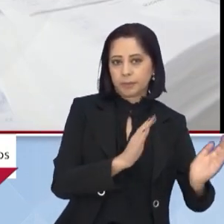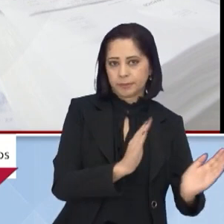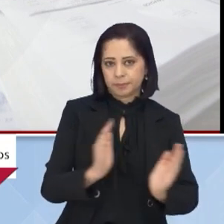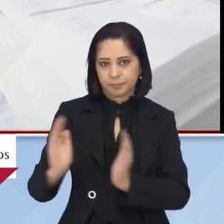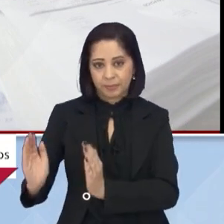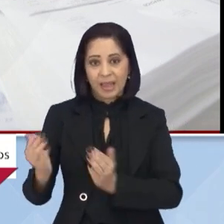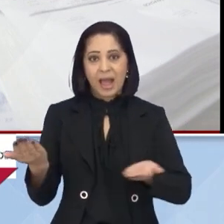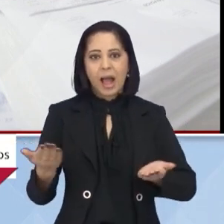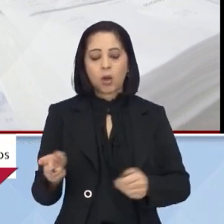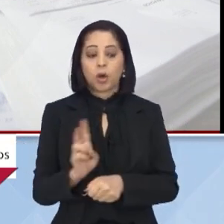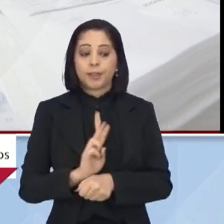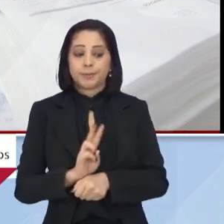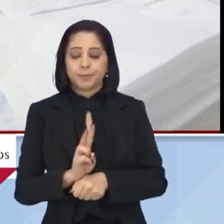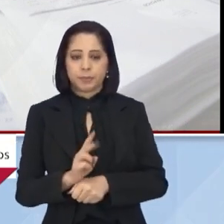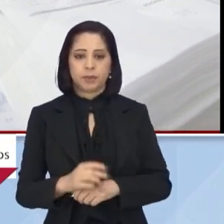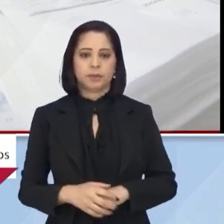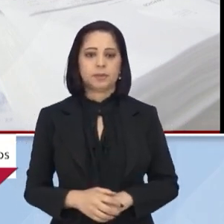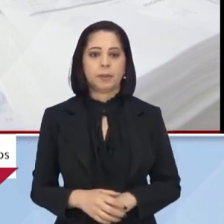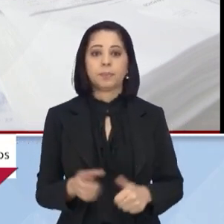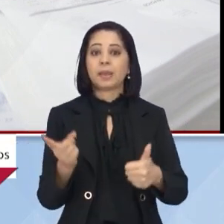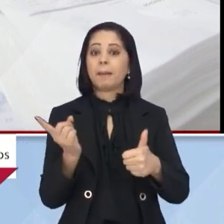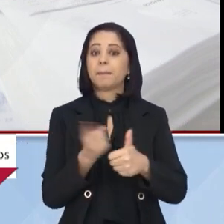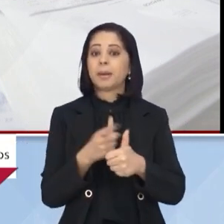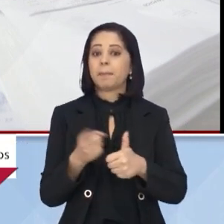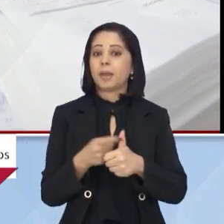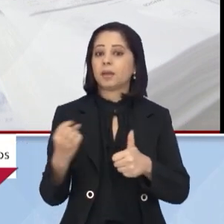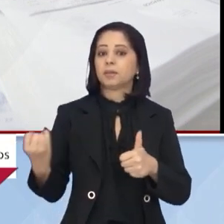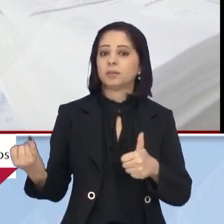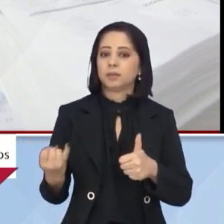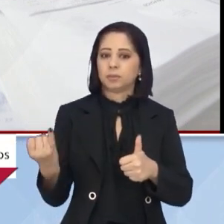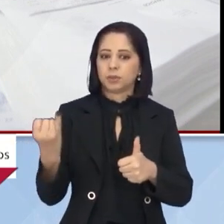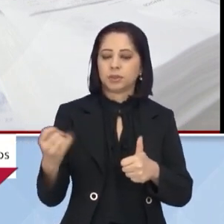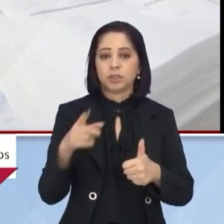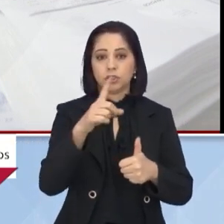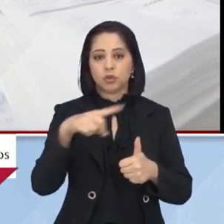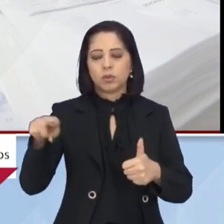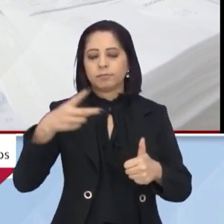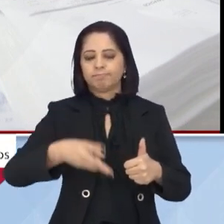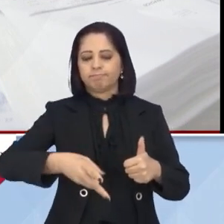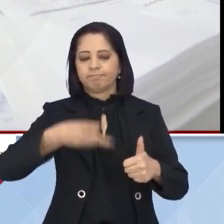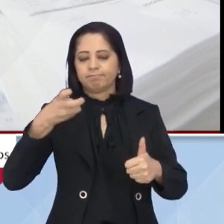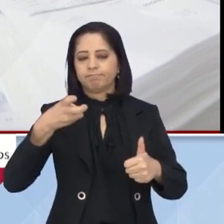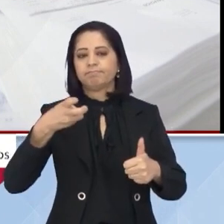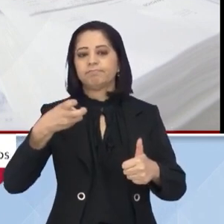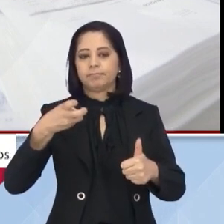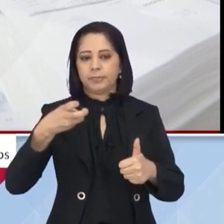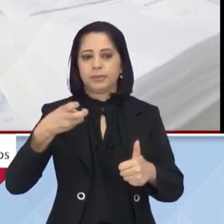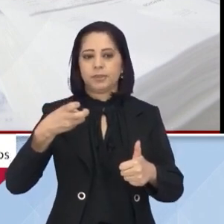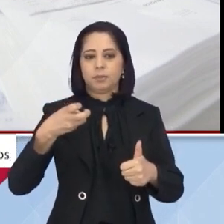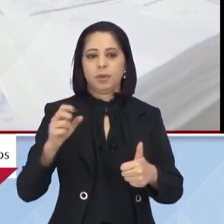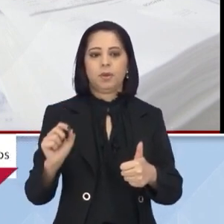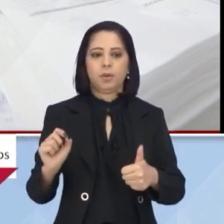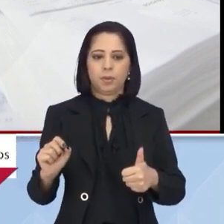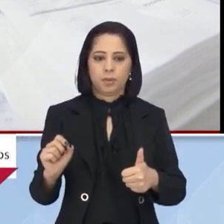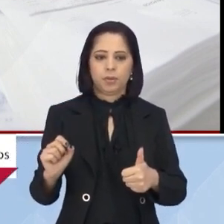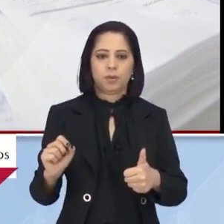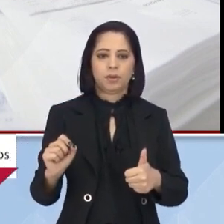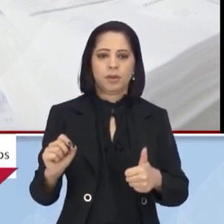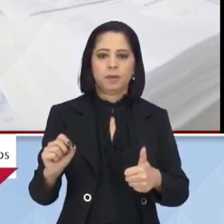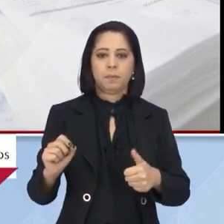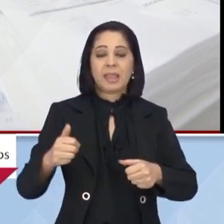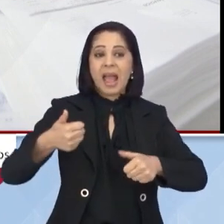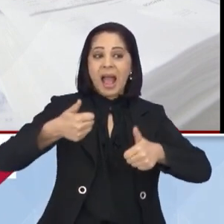do acompanhamento um primeiro ponto importante para vocês observarem no âmbito do acompanhamento é com relação à